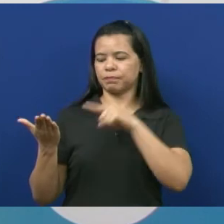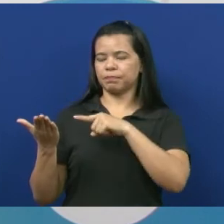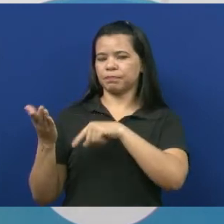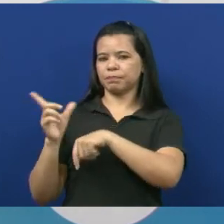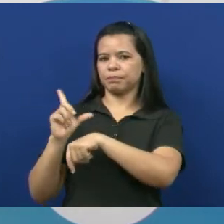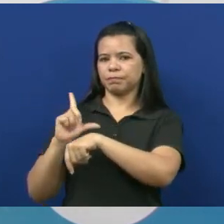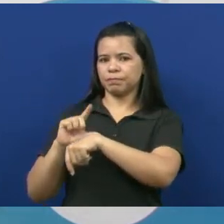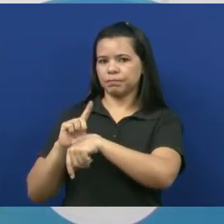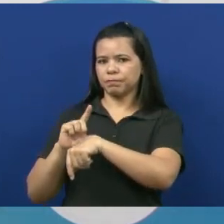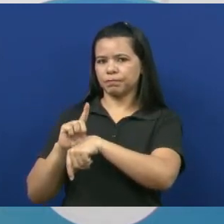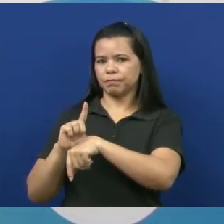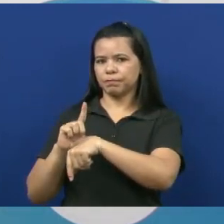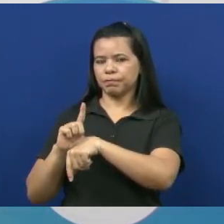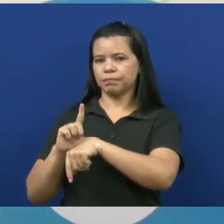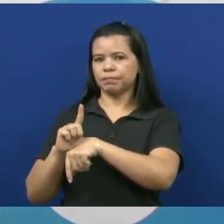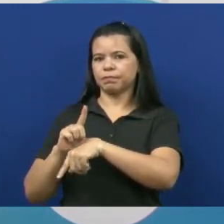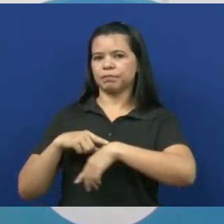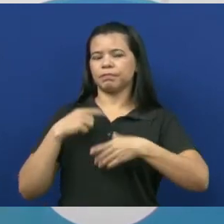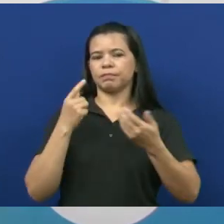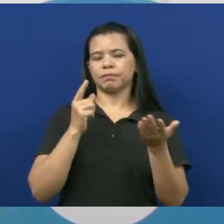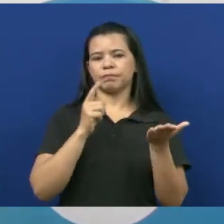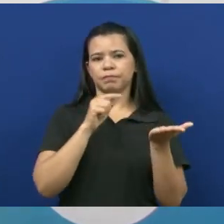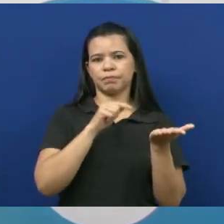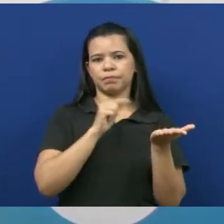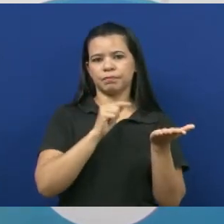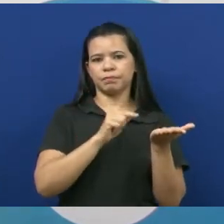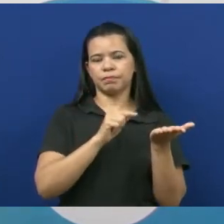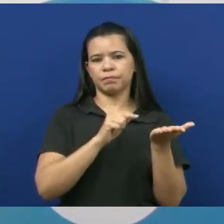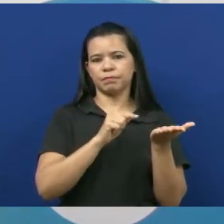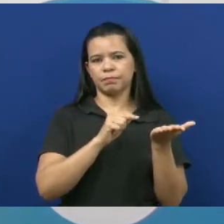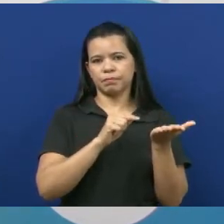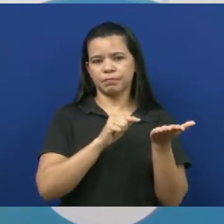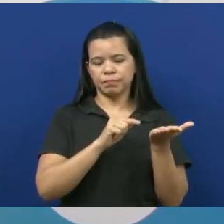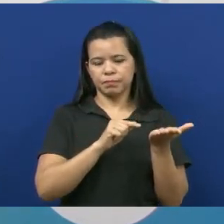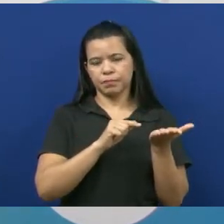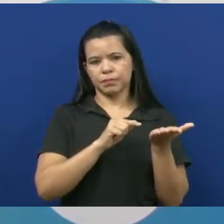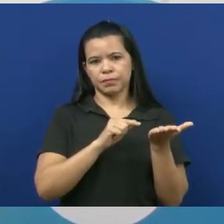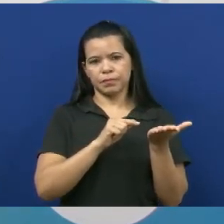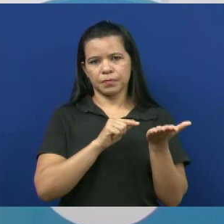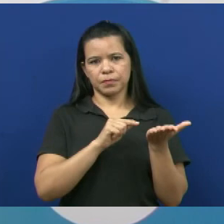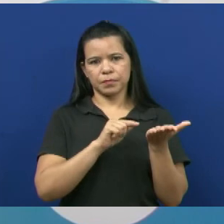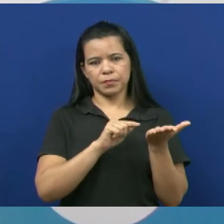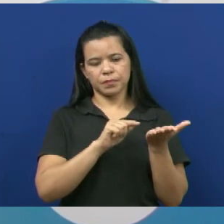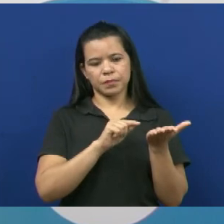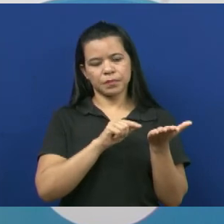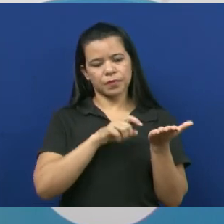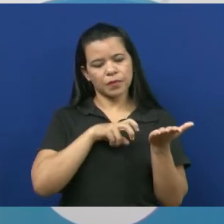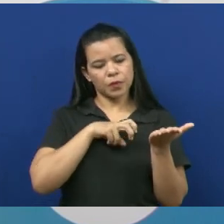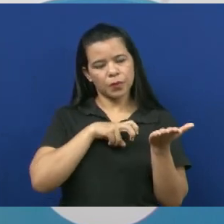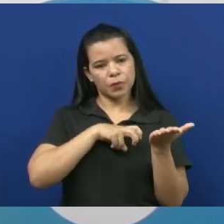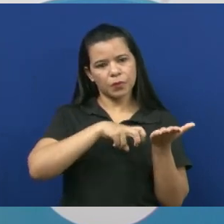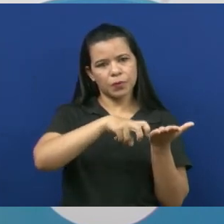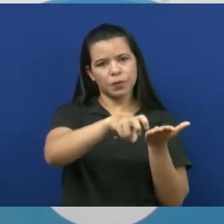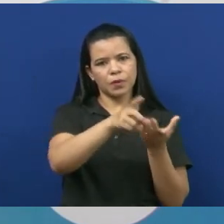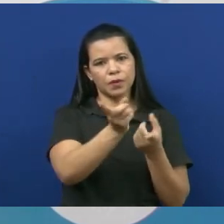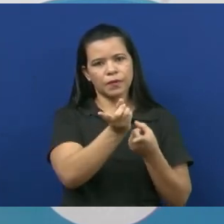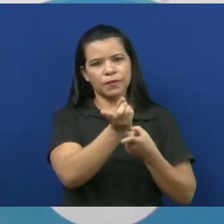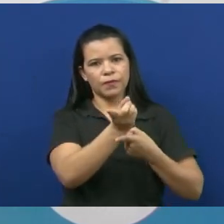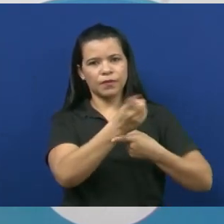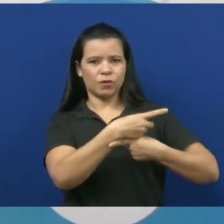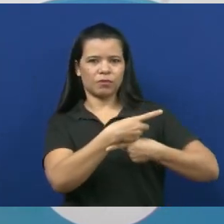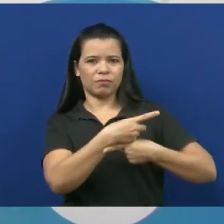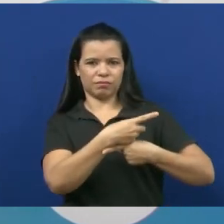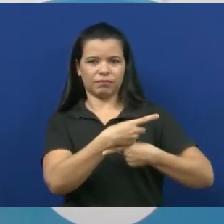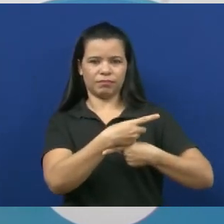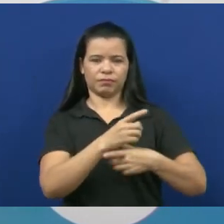que é o tempo que eu gasto para fazer minha viagem, e a outra grandeza seria a velocidade com que eu faço essa